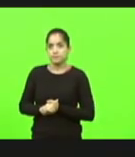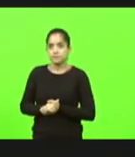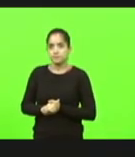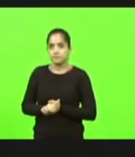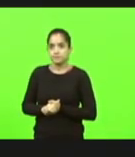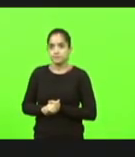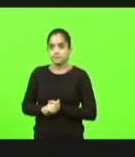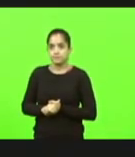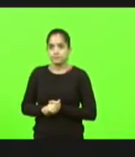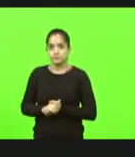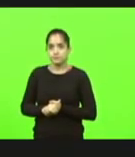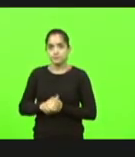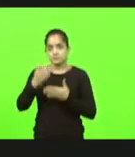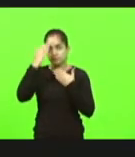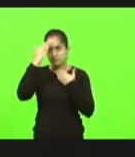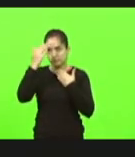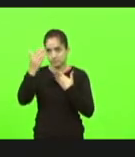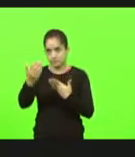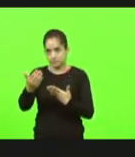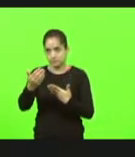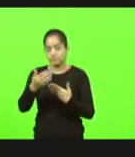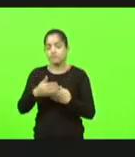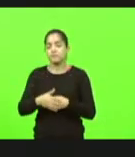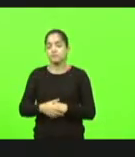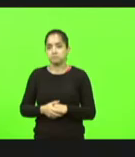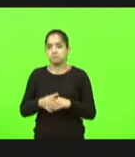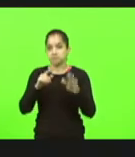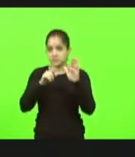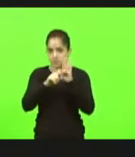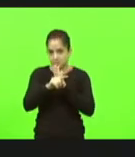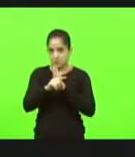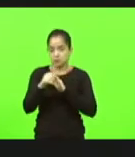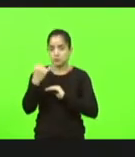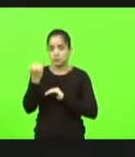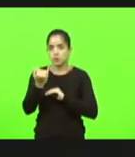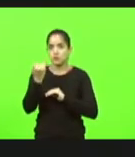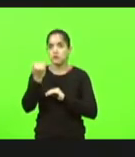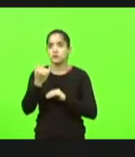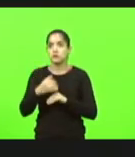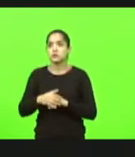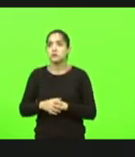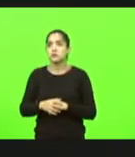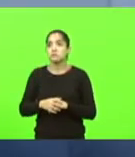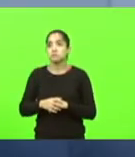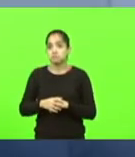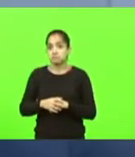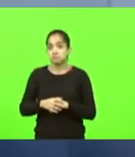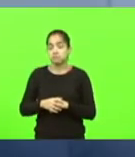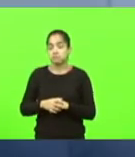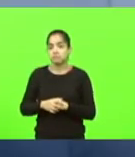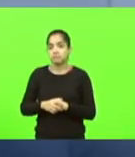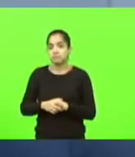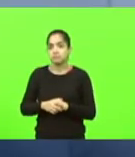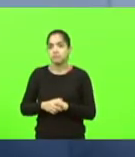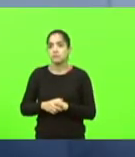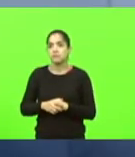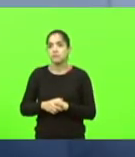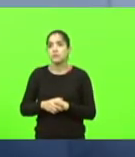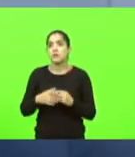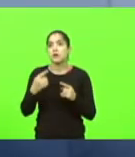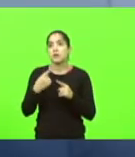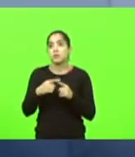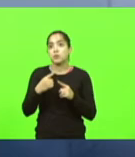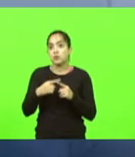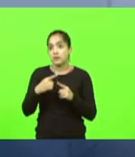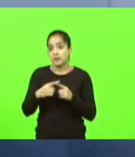Perfeito. Agradeço a sua pergunta, seu questionamento, deputado Márcio. E é um questionamento muito importante, muito pertinente, porque ele diz respeito